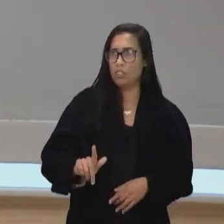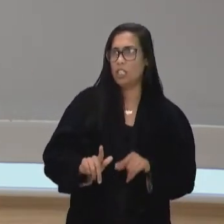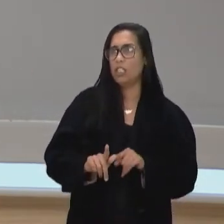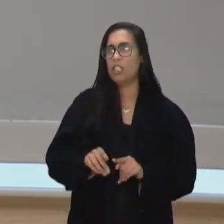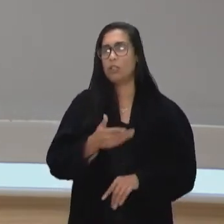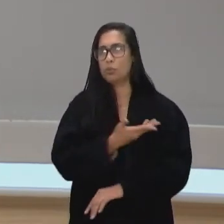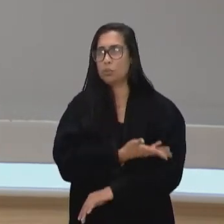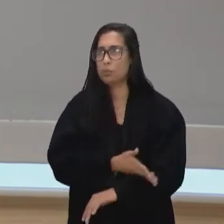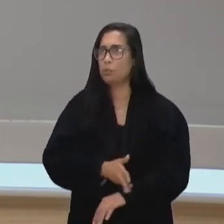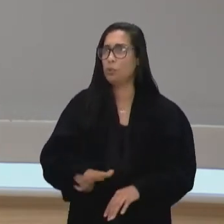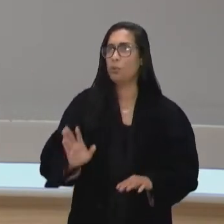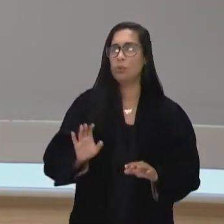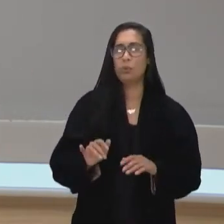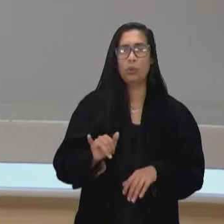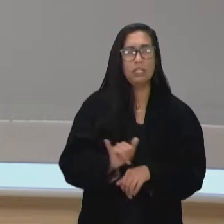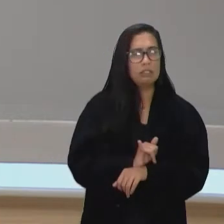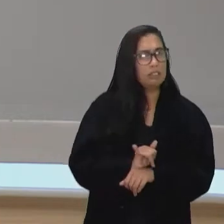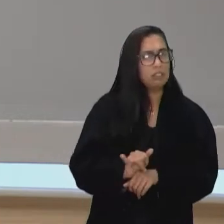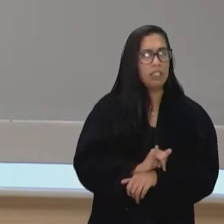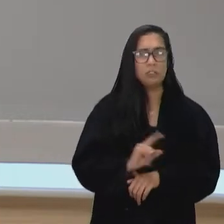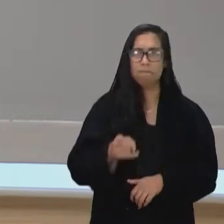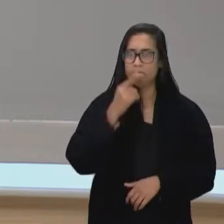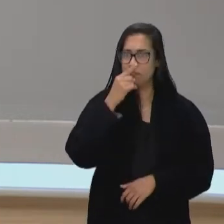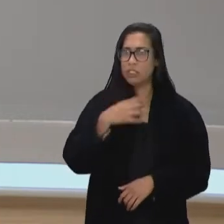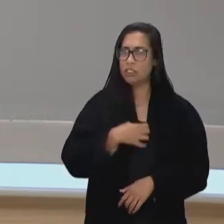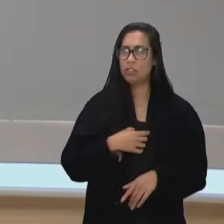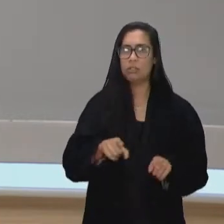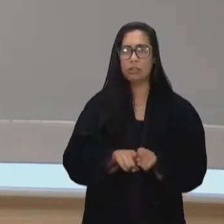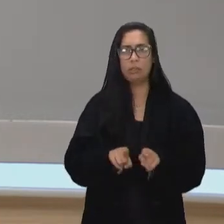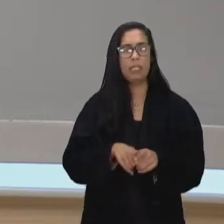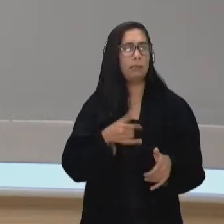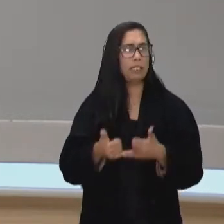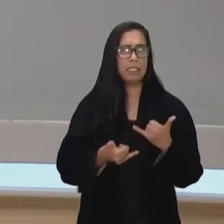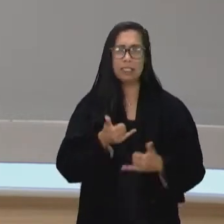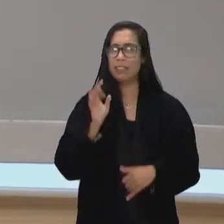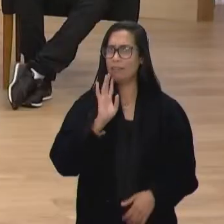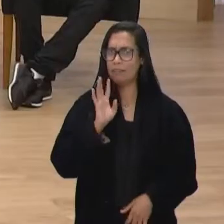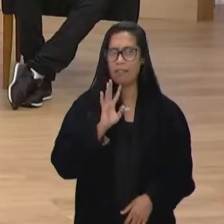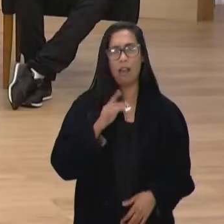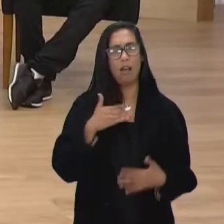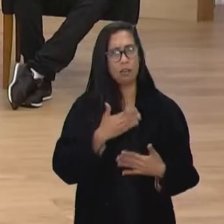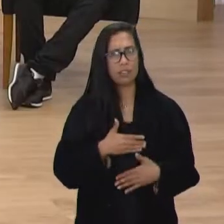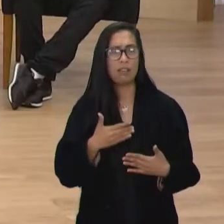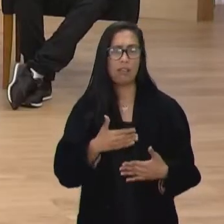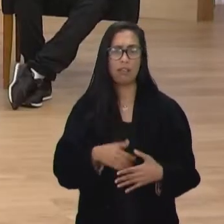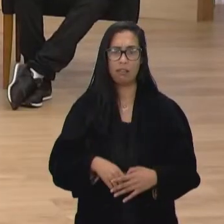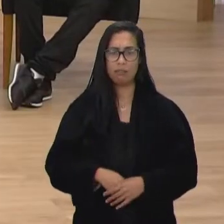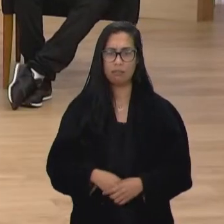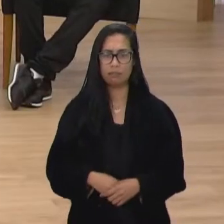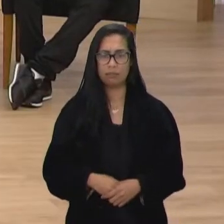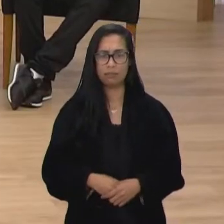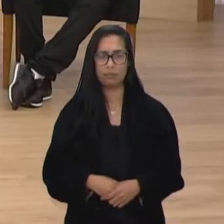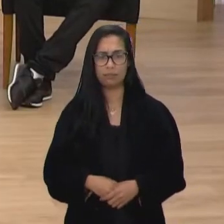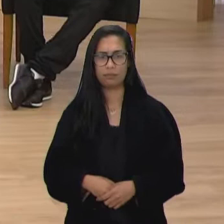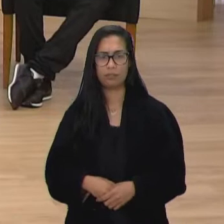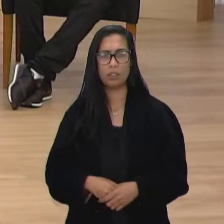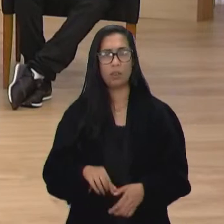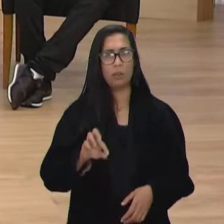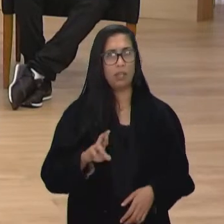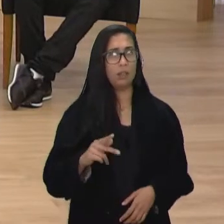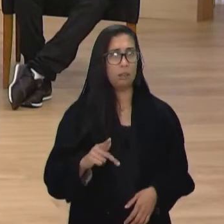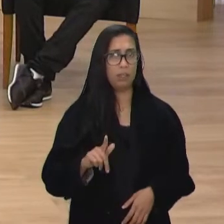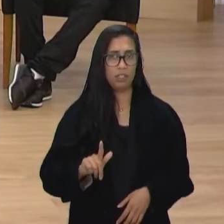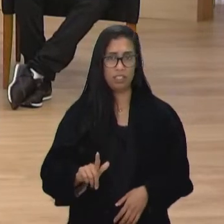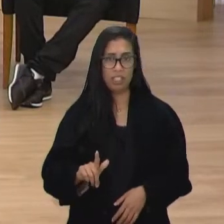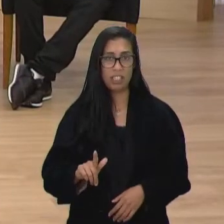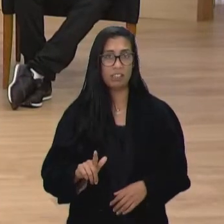tabuleiro. Aí acabou tornando algo bem divertido. Ah, interessante. O RPG, né, ele sempre foi